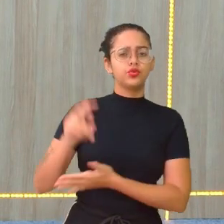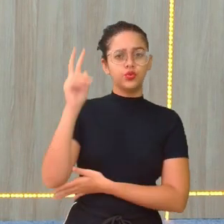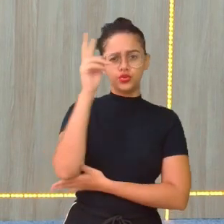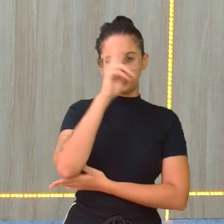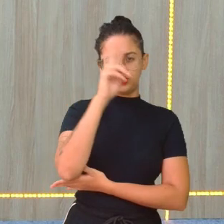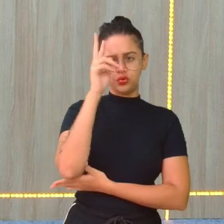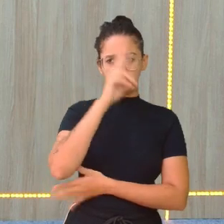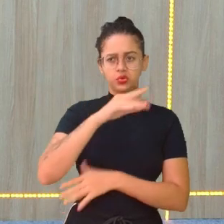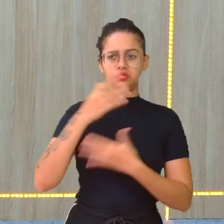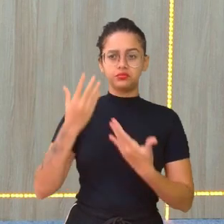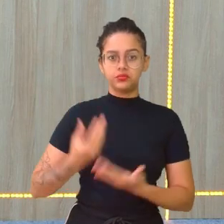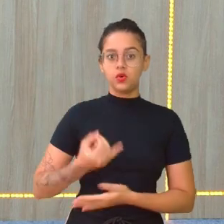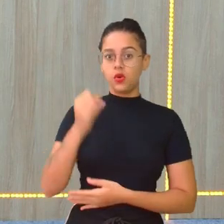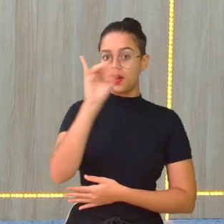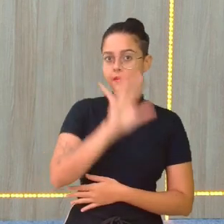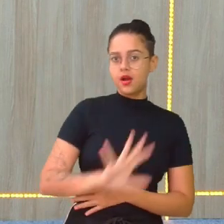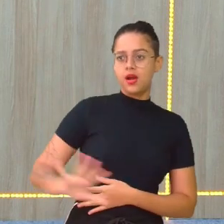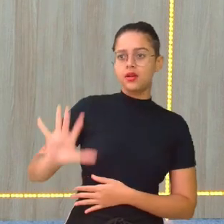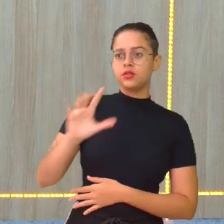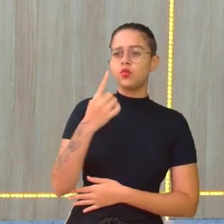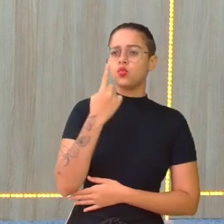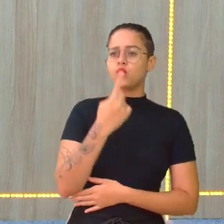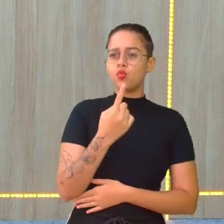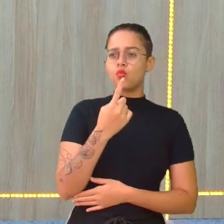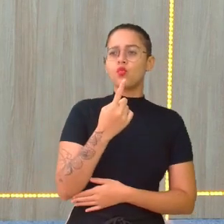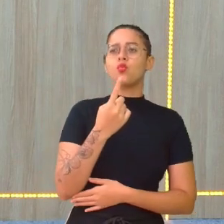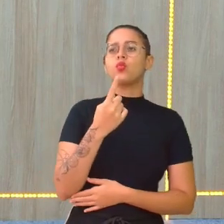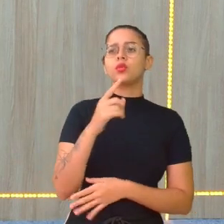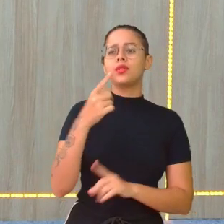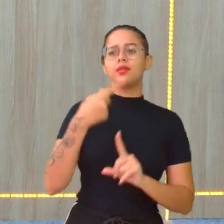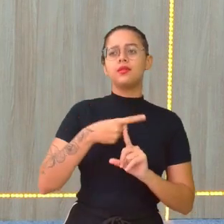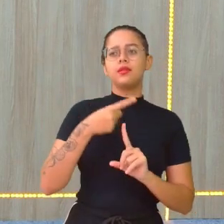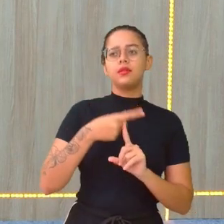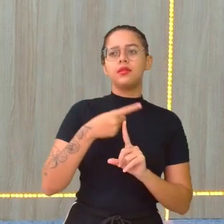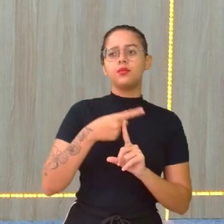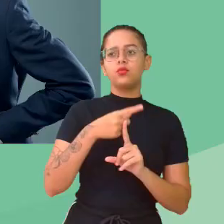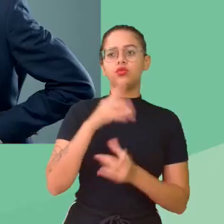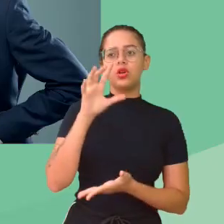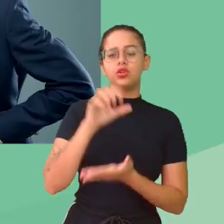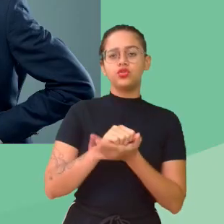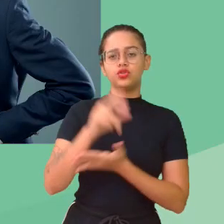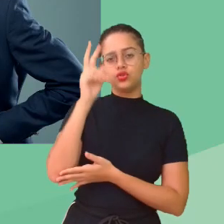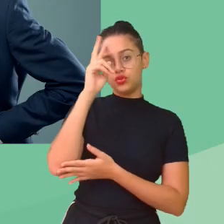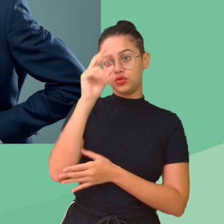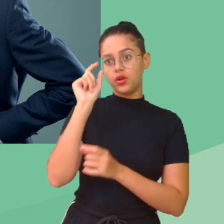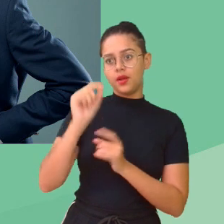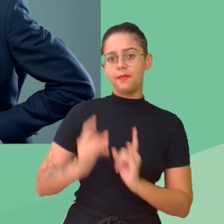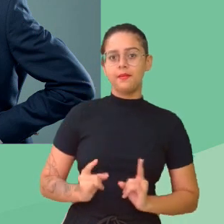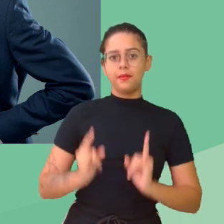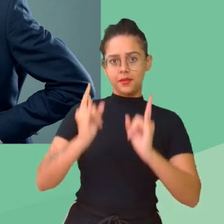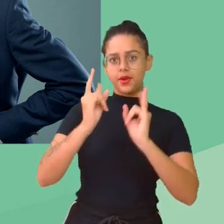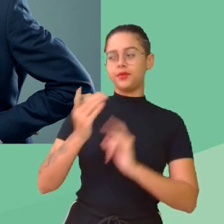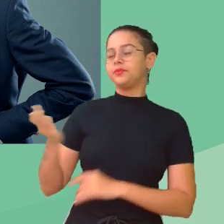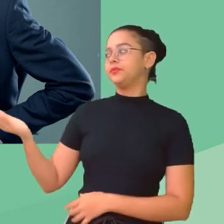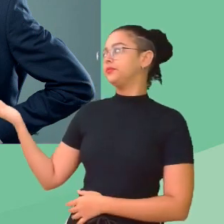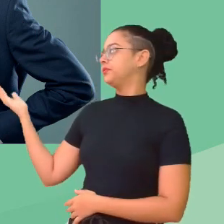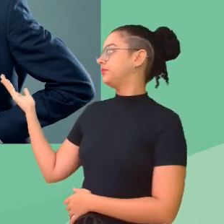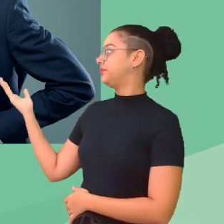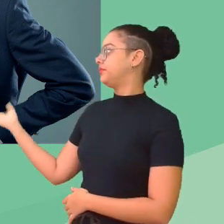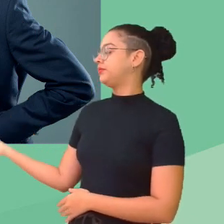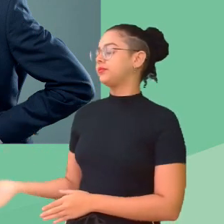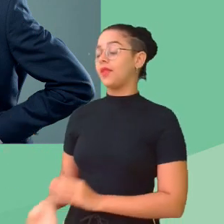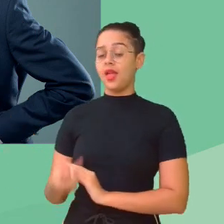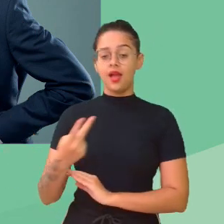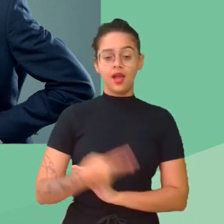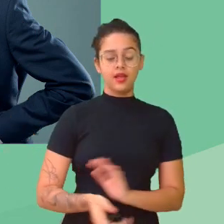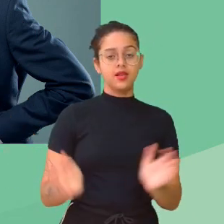históricos. Está aí na imagem, né, uma fonte, um tipo de registro histórico, que são os prédios. Aqui Recife, como é